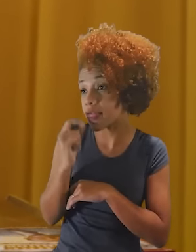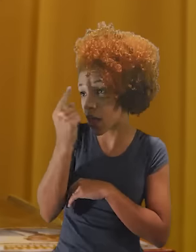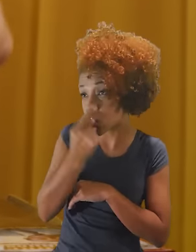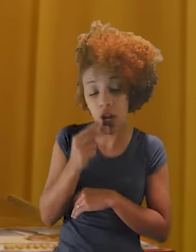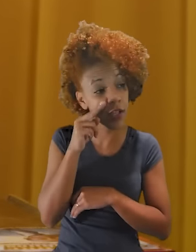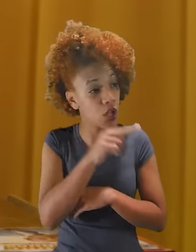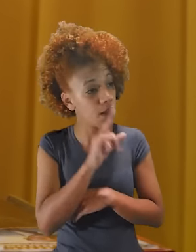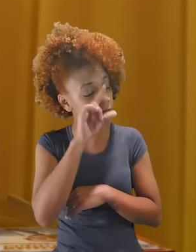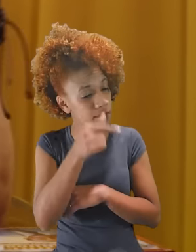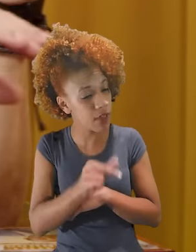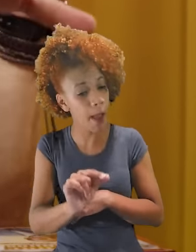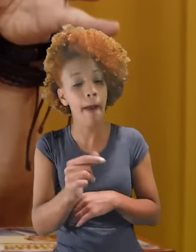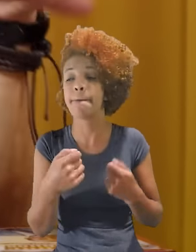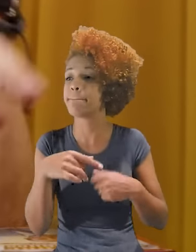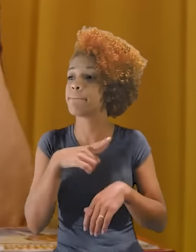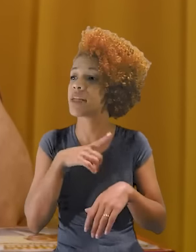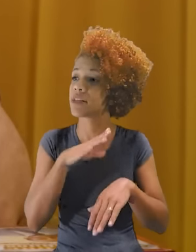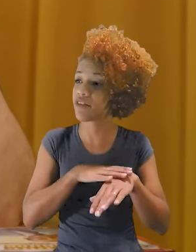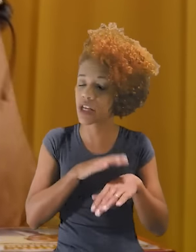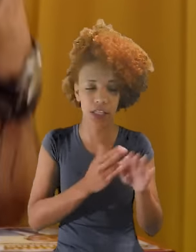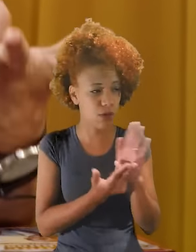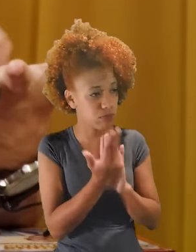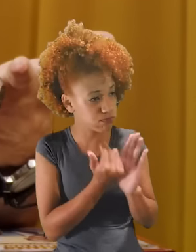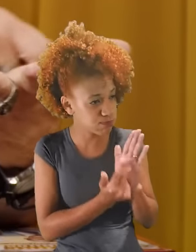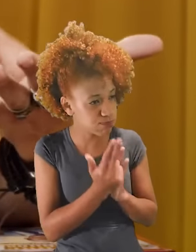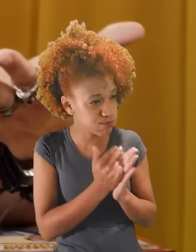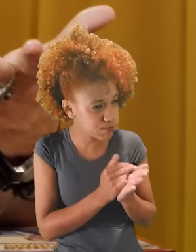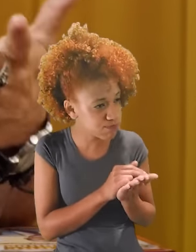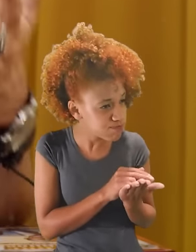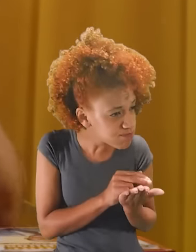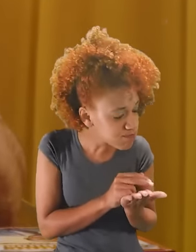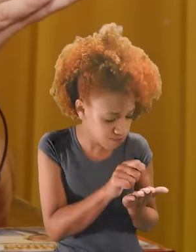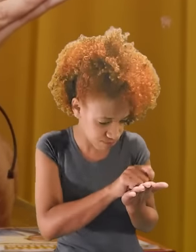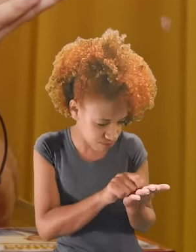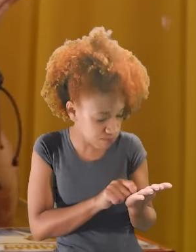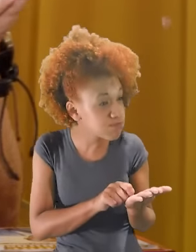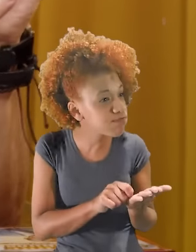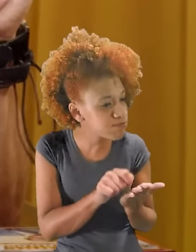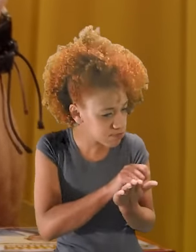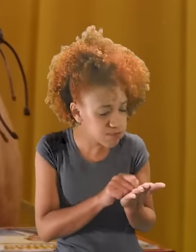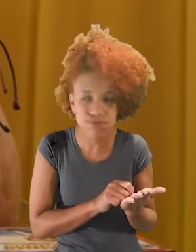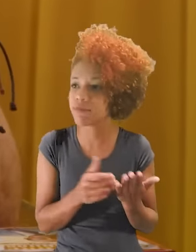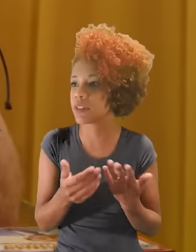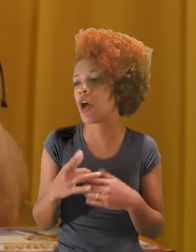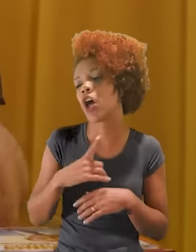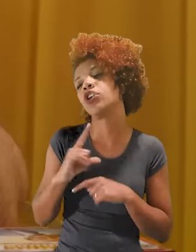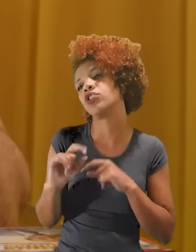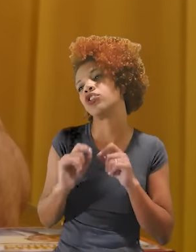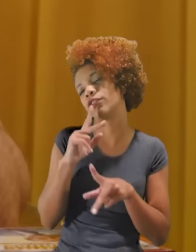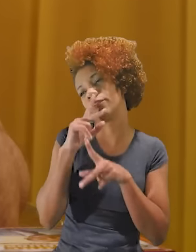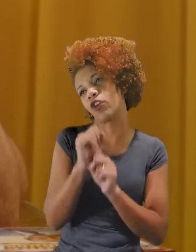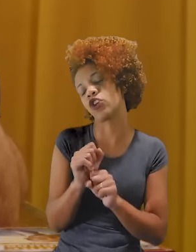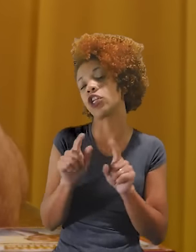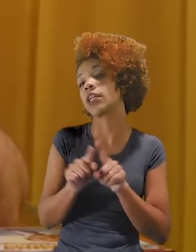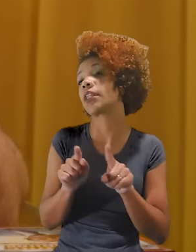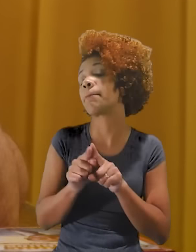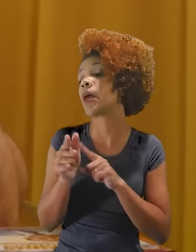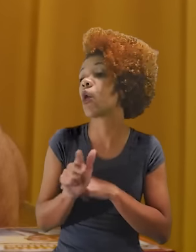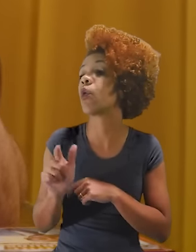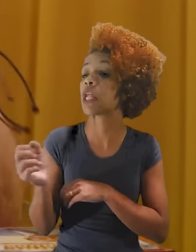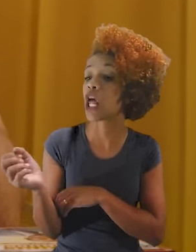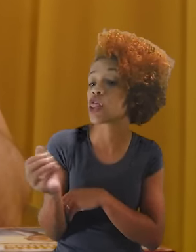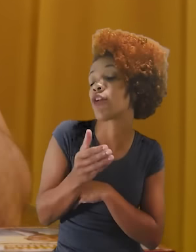10 horas olhando esse elefante, você vai ter que aprender a fazer esse elefante aí para mim, entendeu? E o cara ali. Então, assim, então, esse lance ele tinha, cara, muito, muito, muito forte. E outra